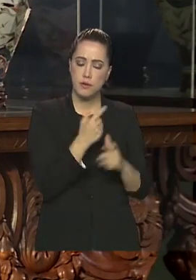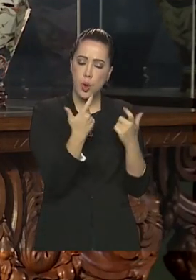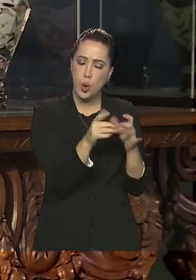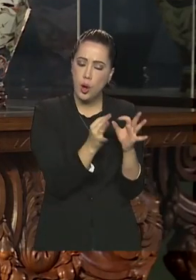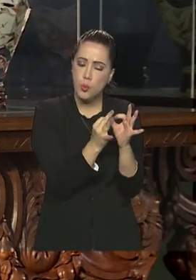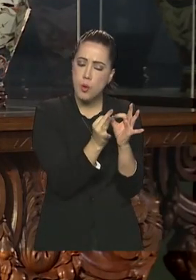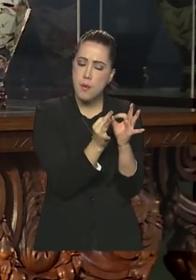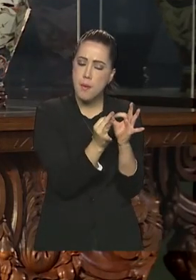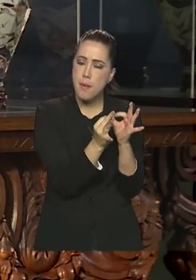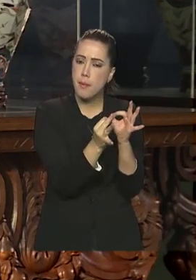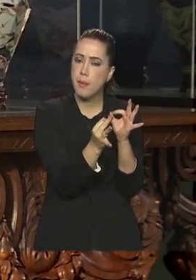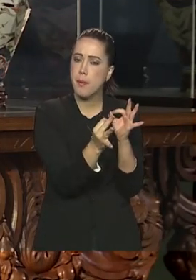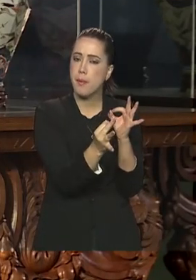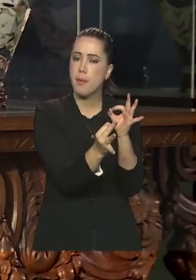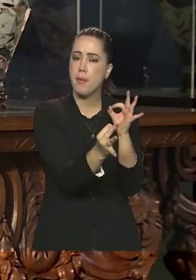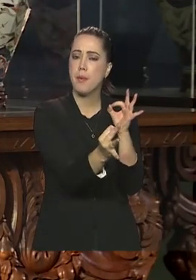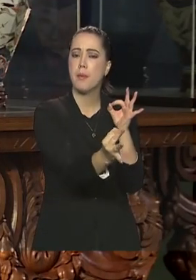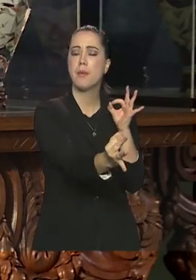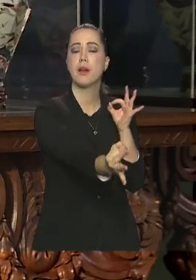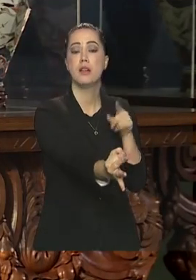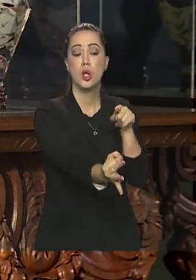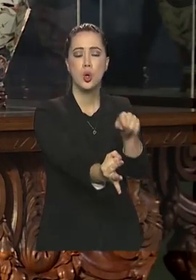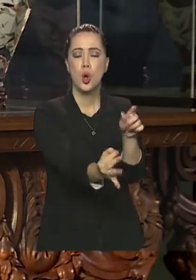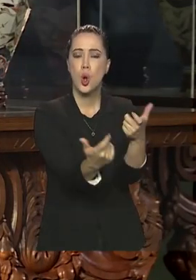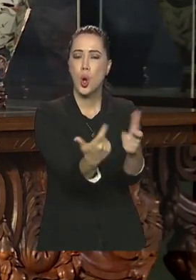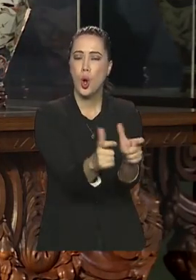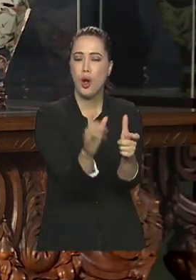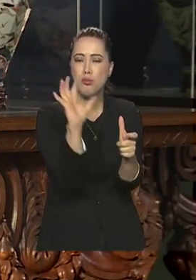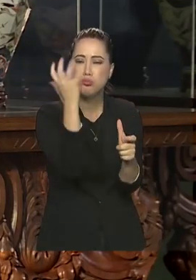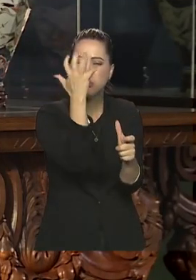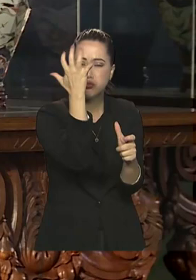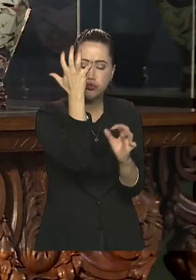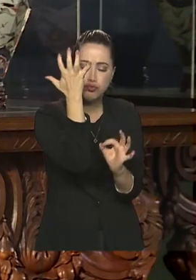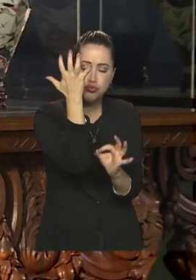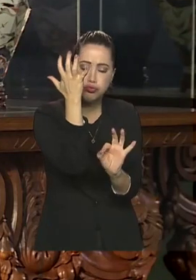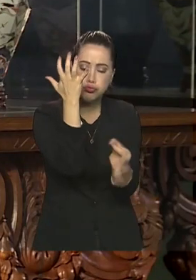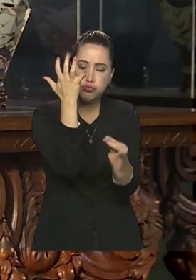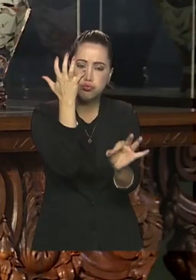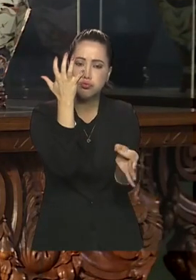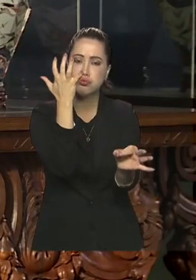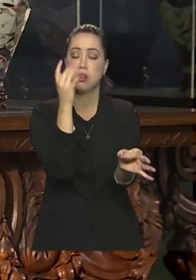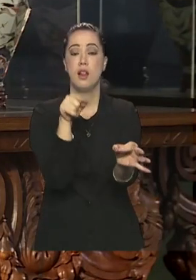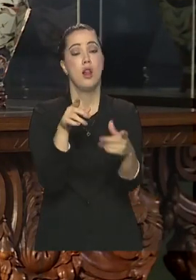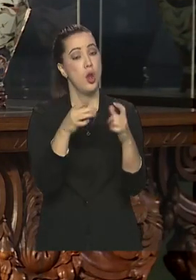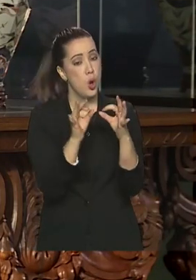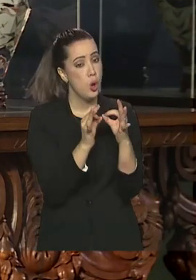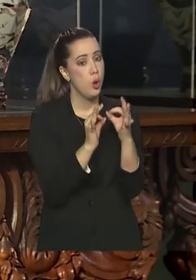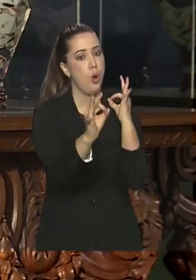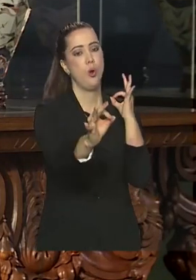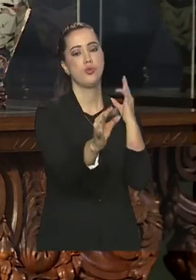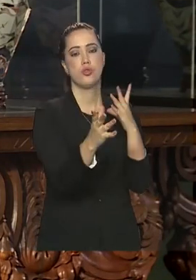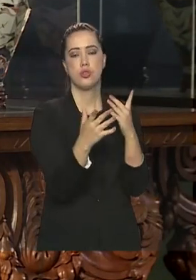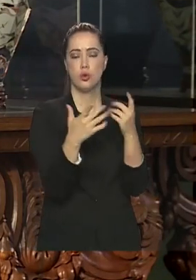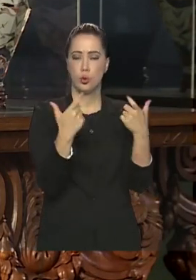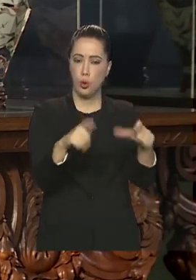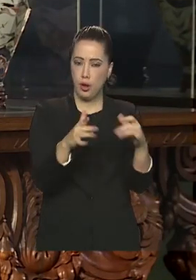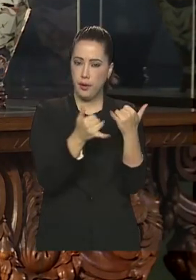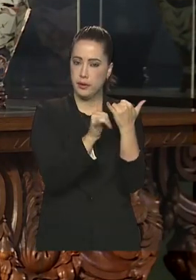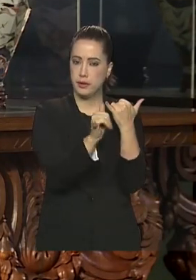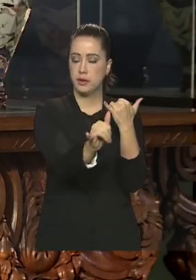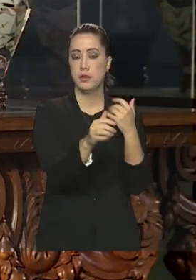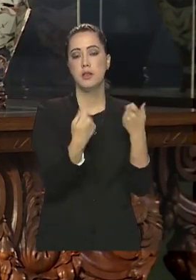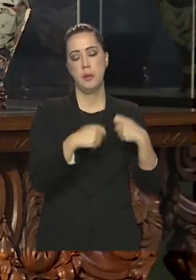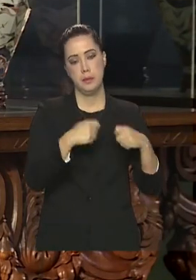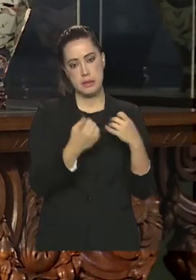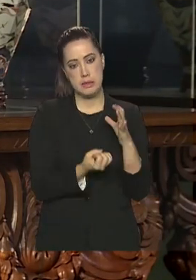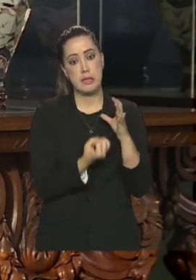existirem em áreas remotas, distante das redes de distribuição, fazem com que o atendimento seja necessário por atendimento